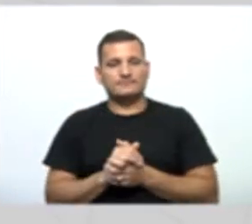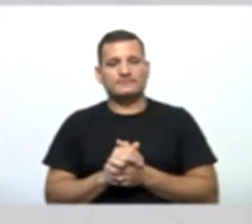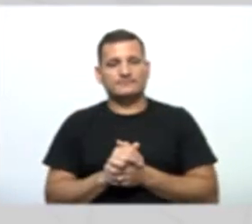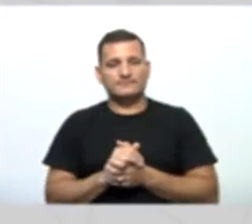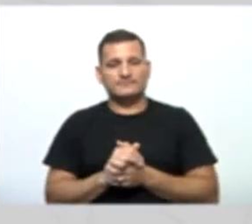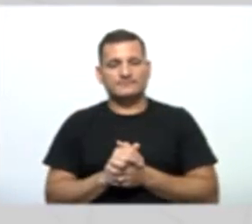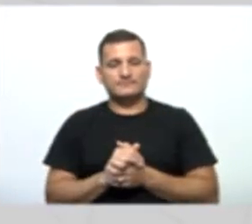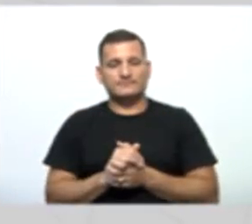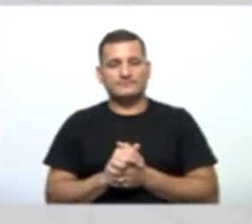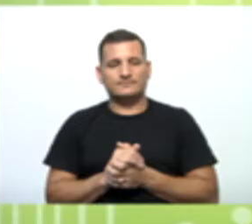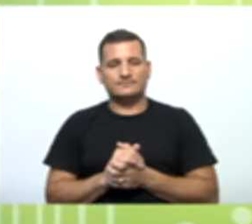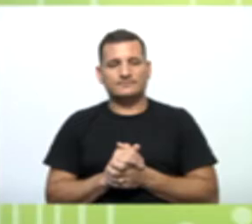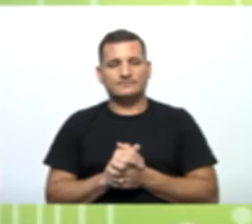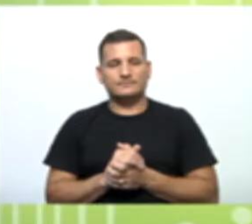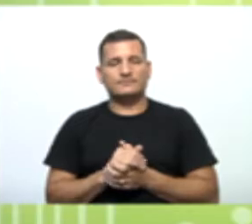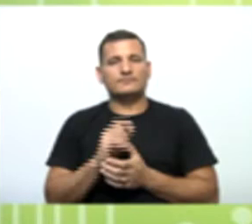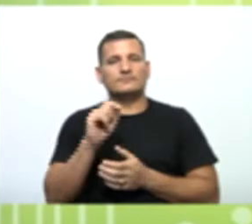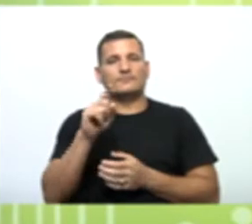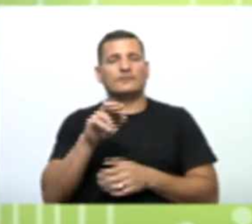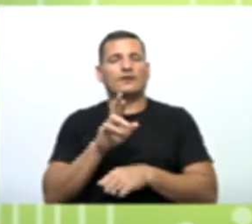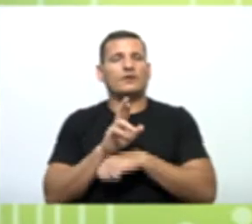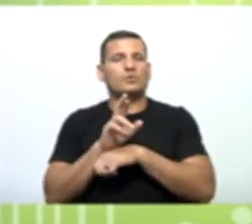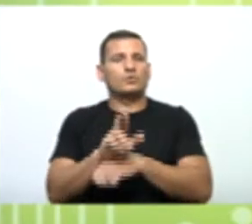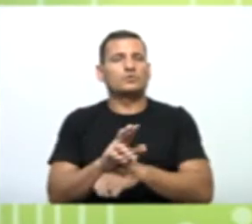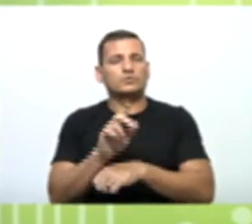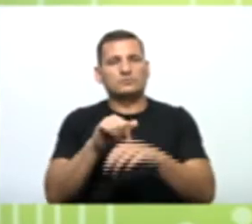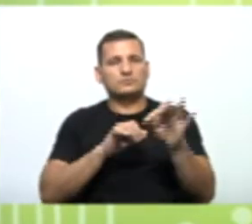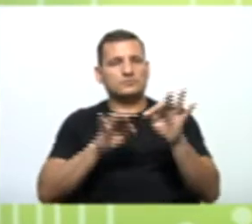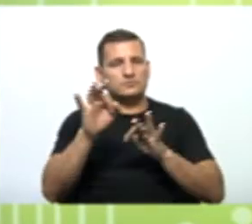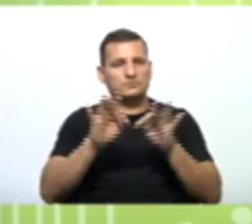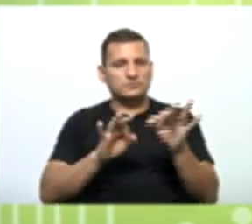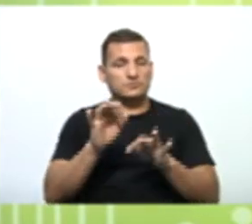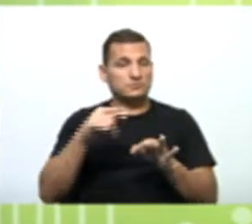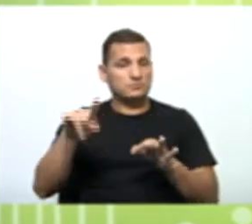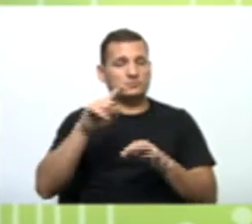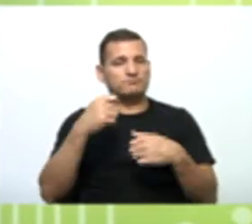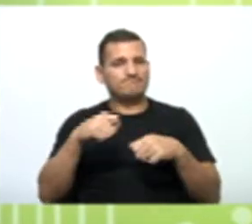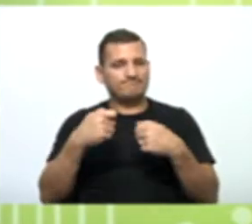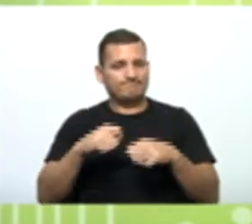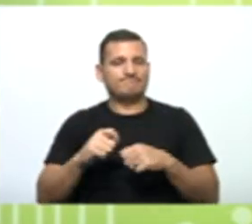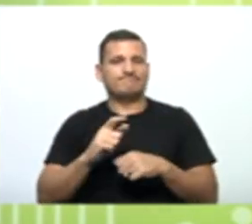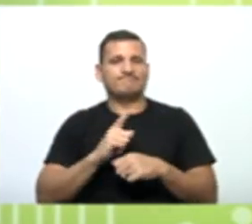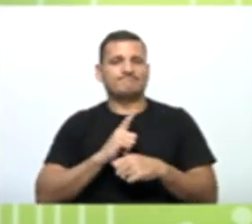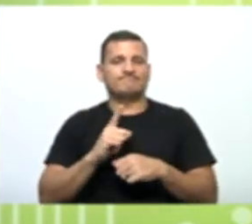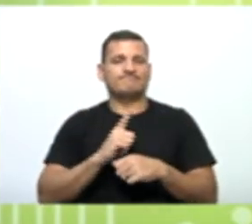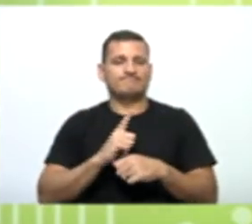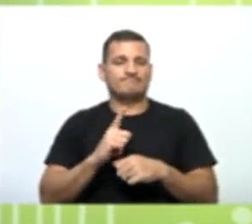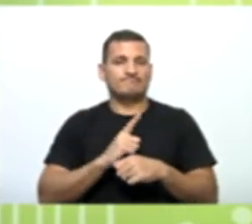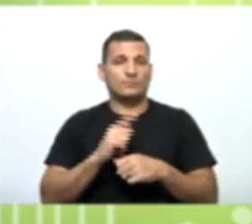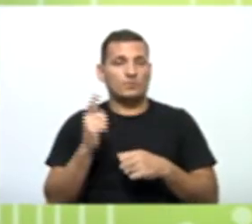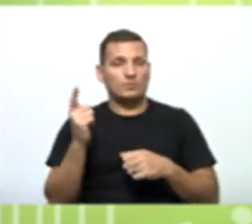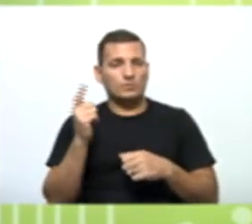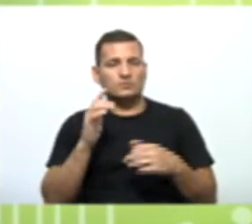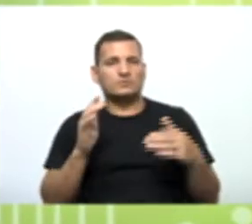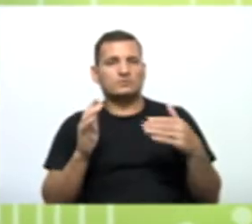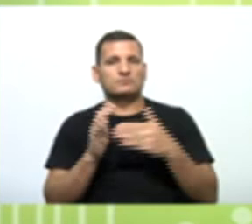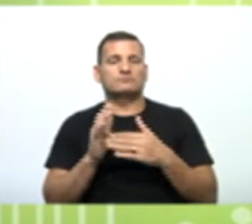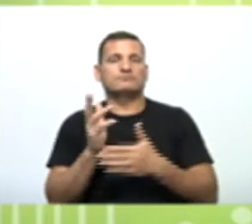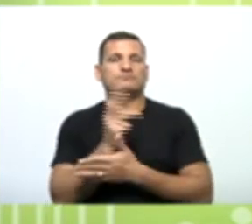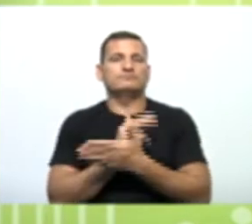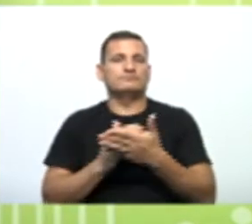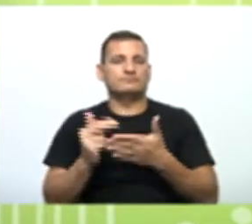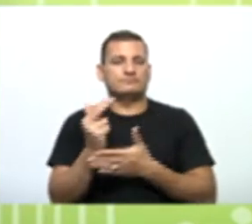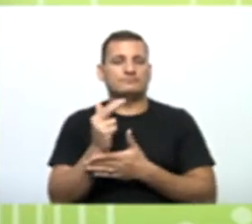quê? Recursos, né? Planejamentos que vocês devem ter para chegar até o design, galera. Por